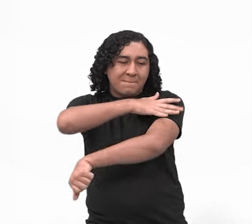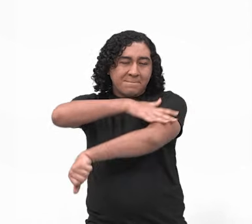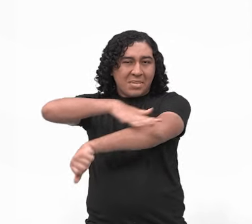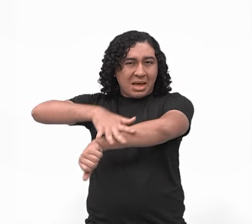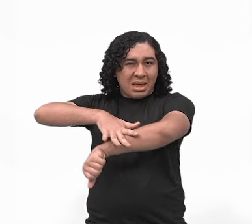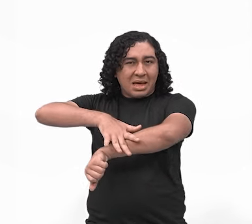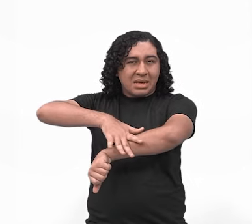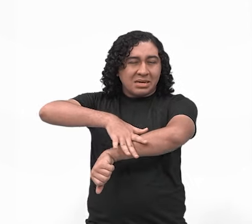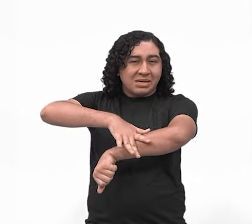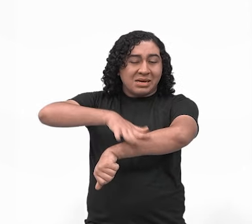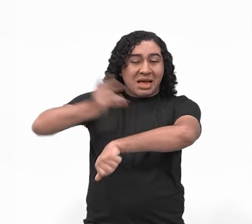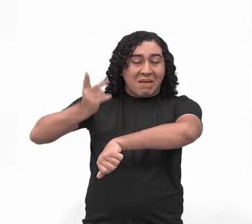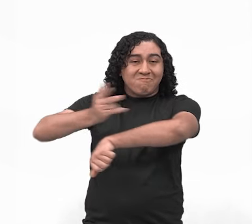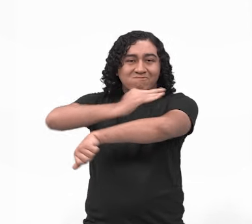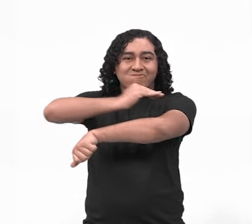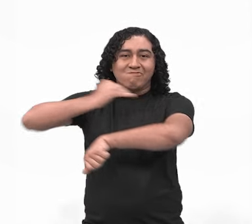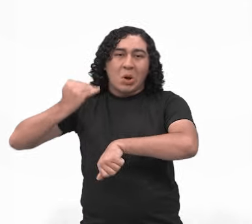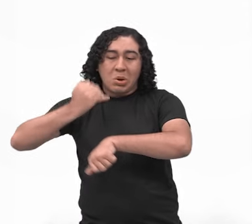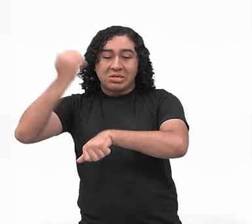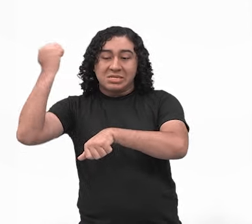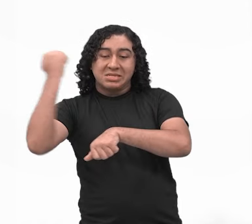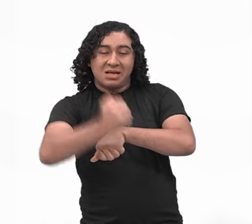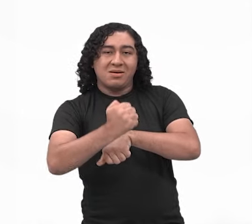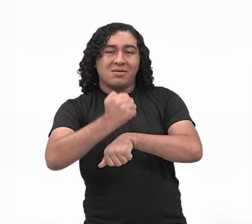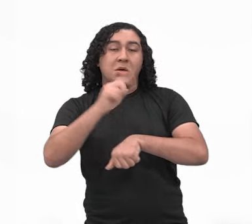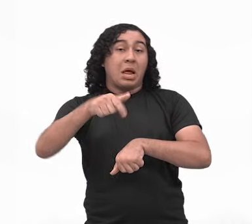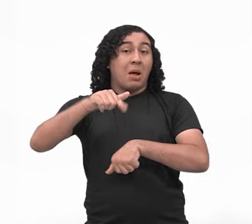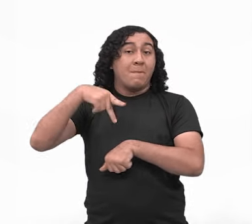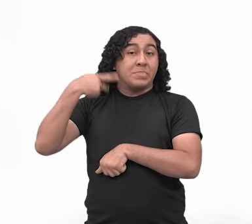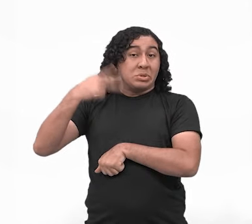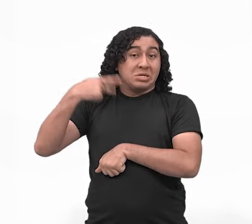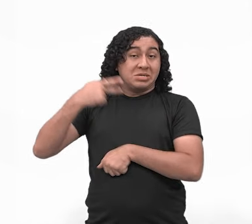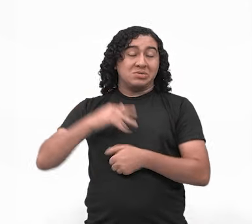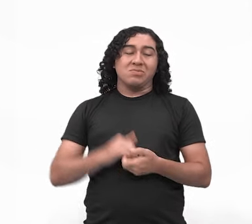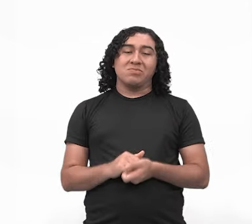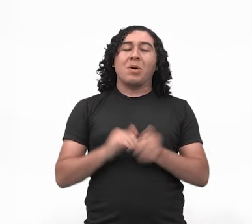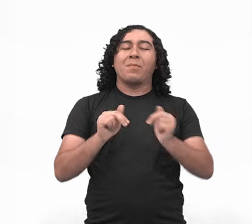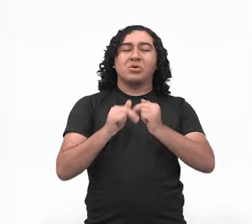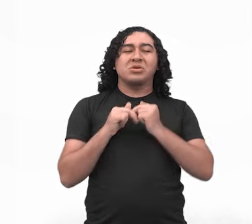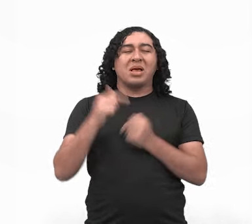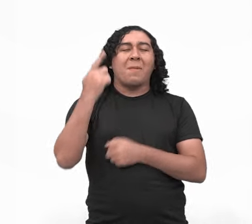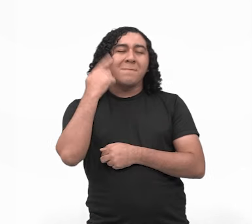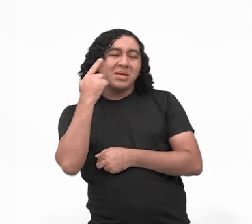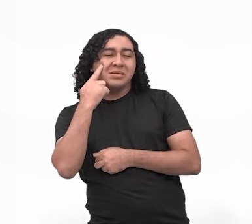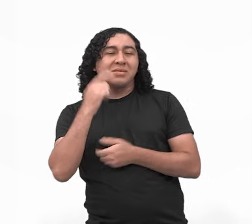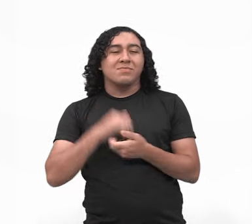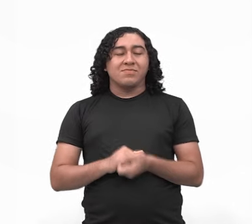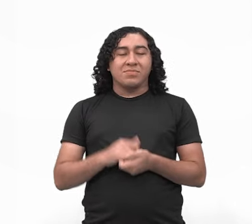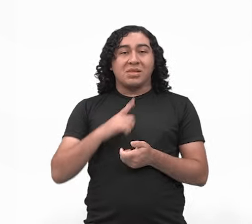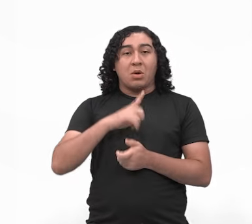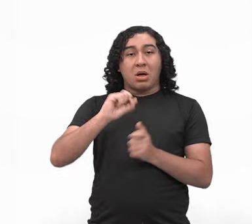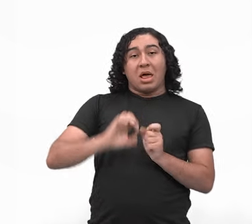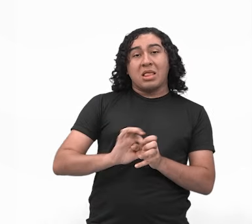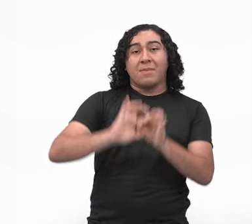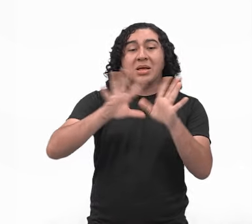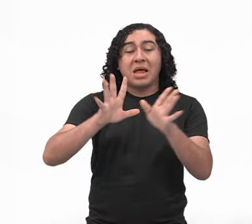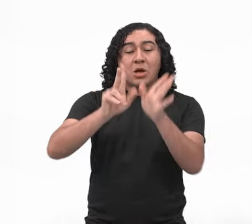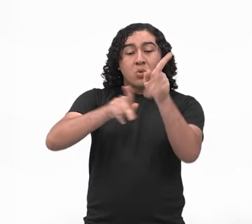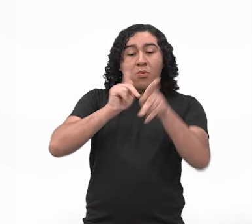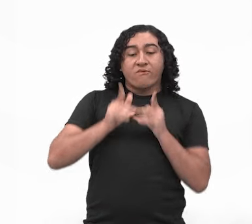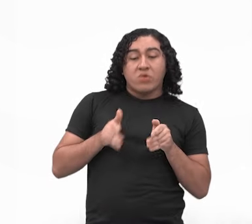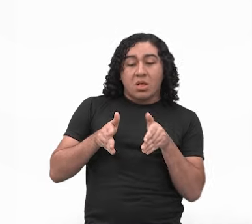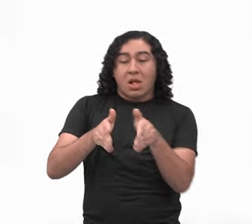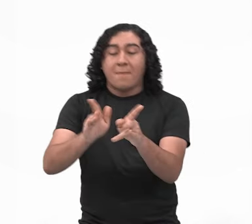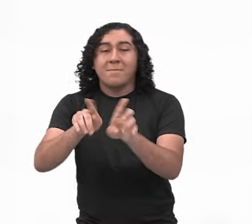um político. E por isso que eu fiz essa questão dessa leitura, que ia ser A Liberdade Guiando o Povo, mas vocês já viram essa obra